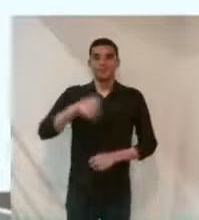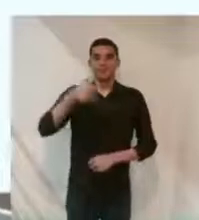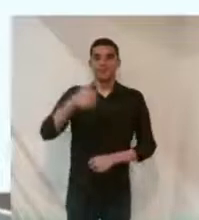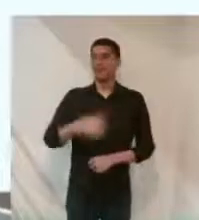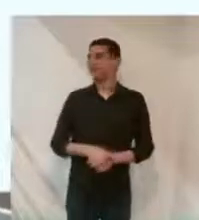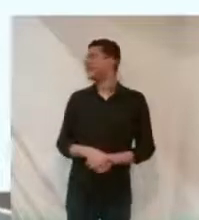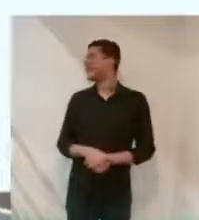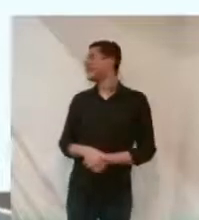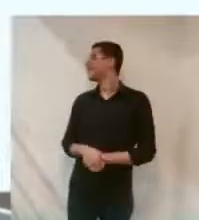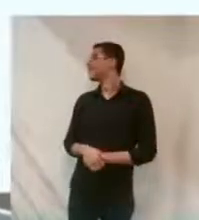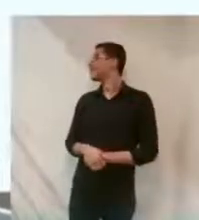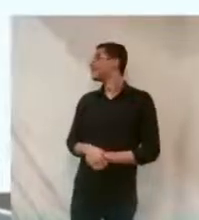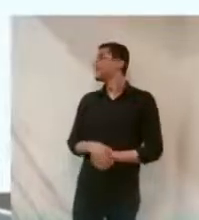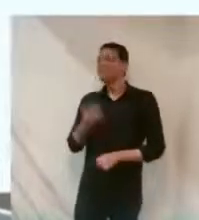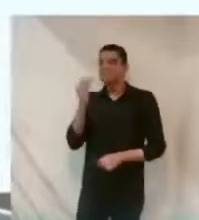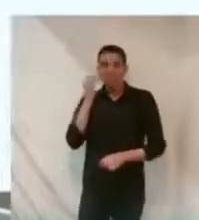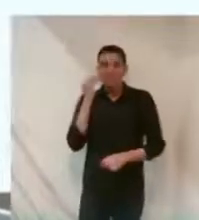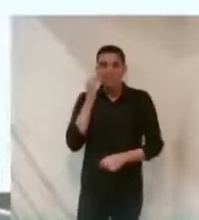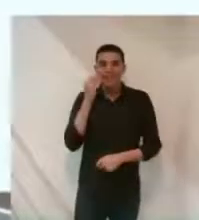negociar 7,5?